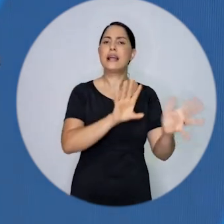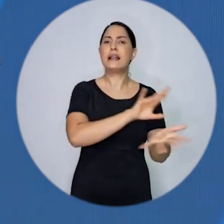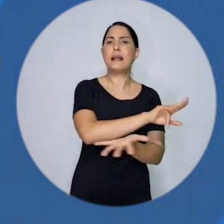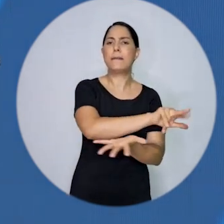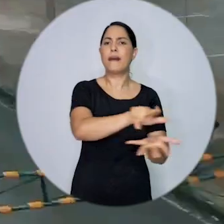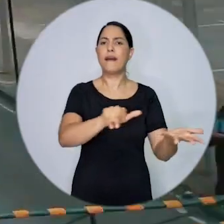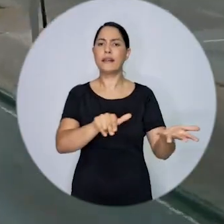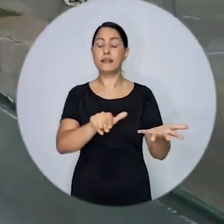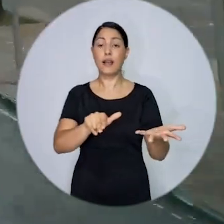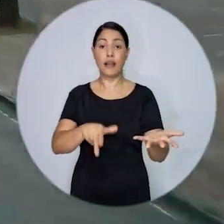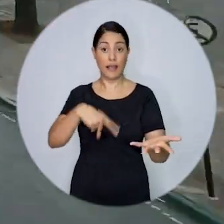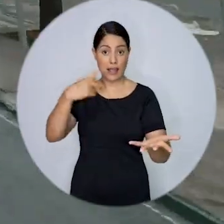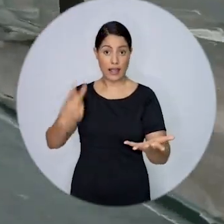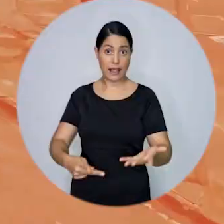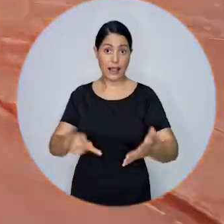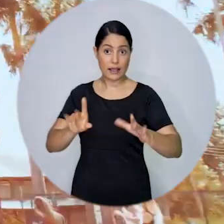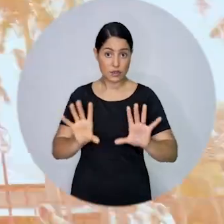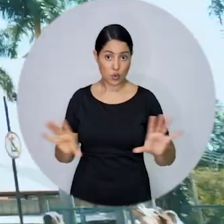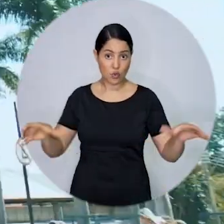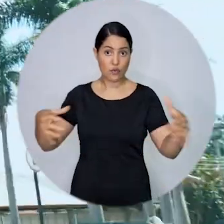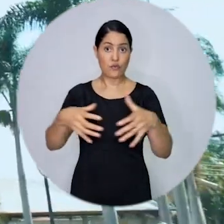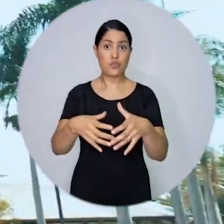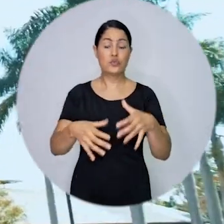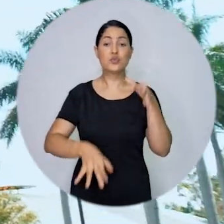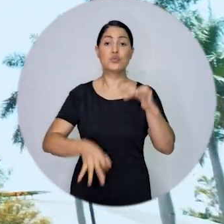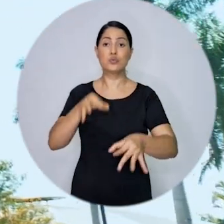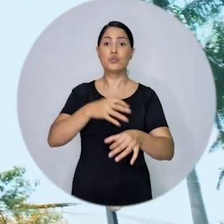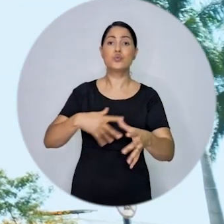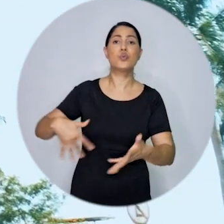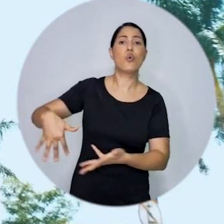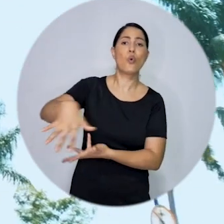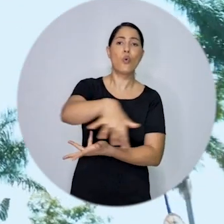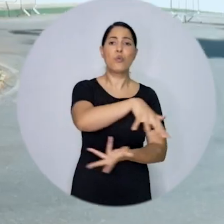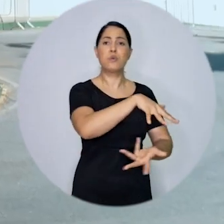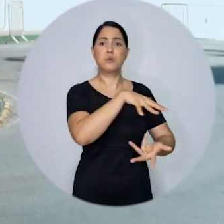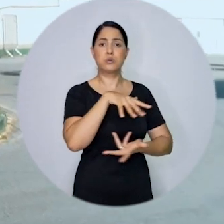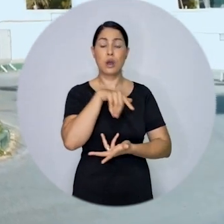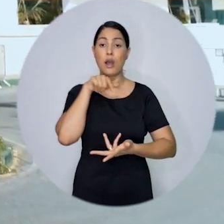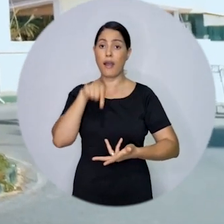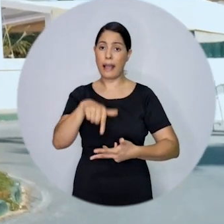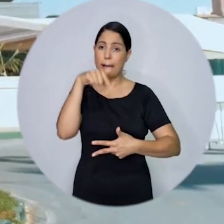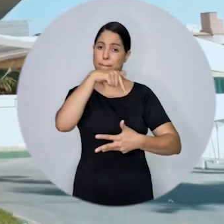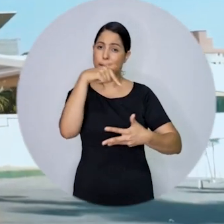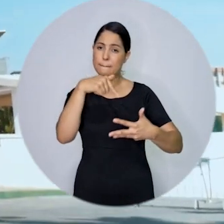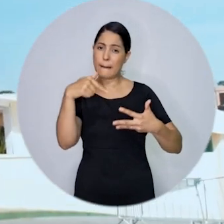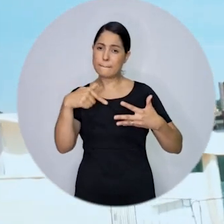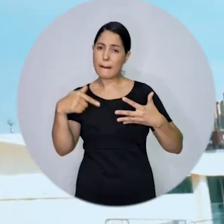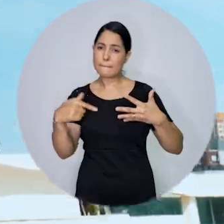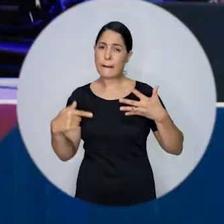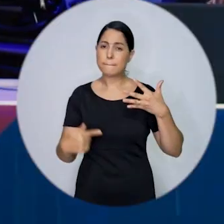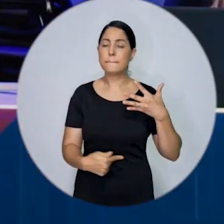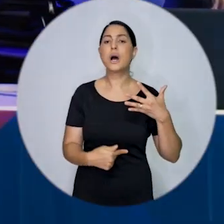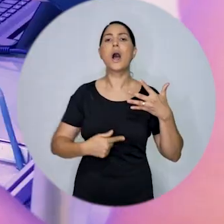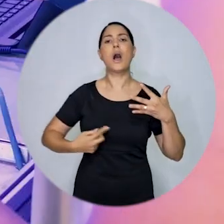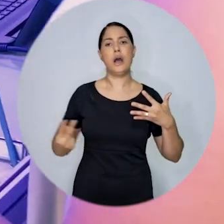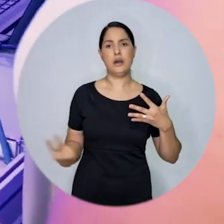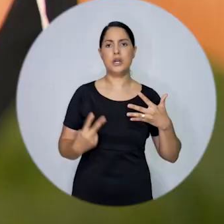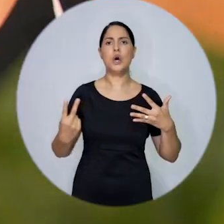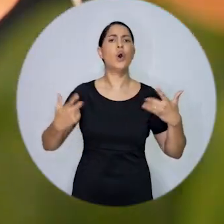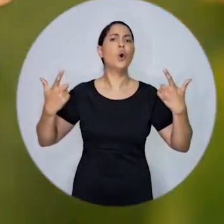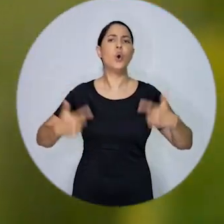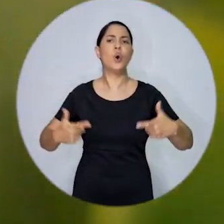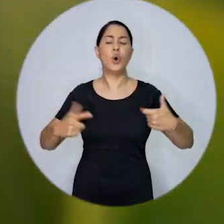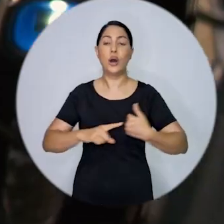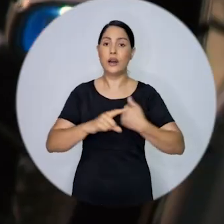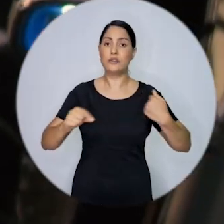Liberdades. Esta conferência, o maior evento jurídico do mundo, foi pautada pelos valores contidos